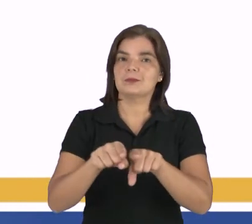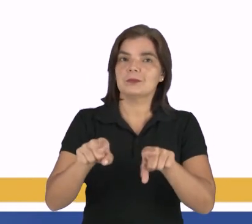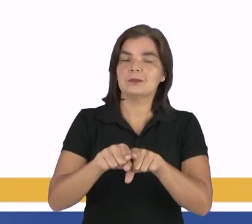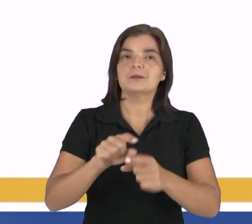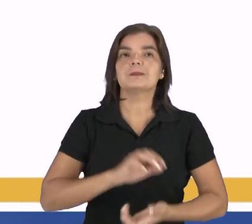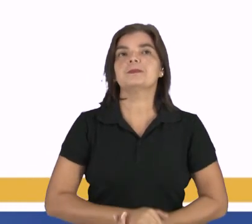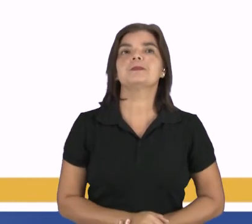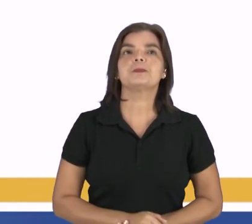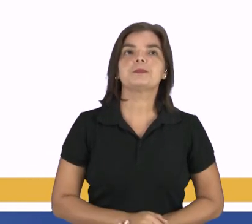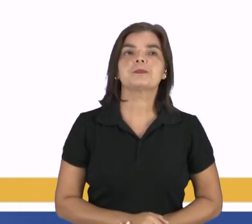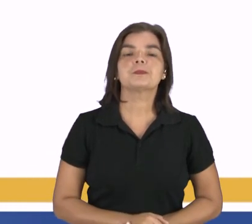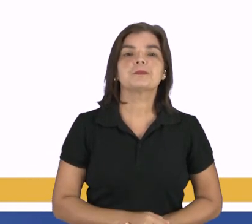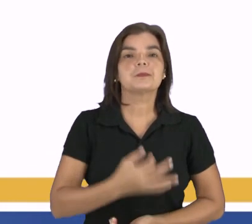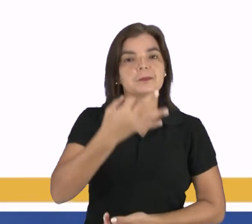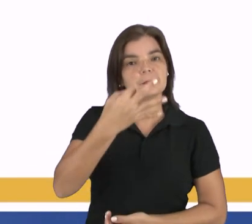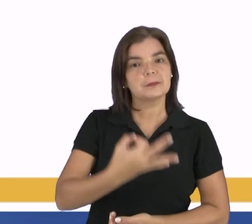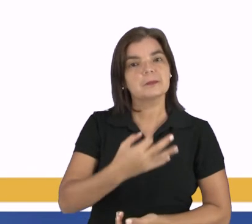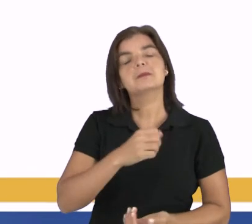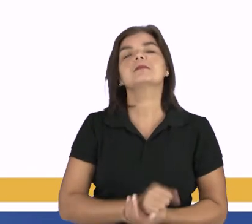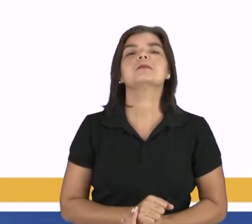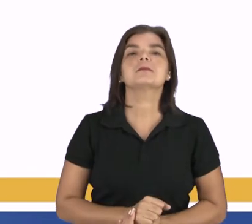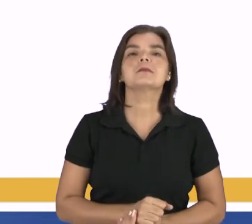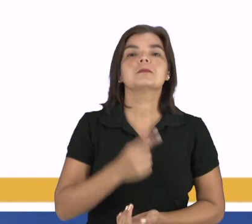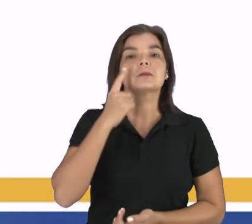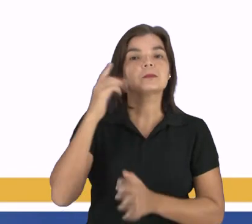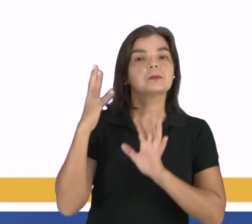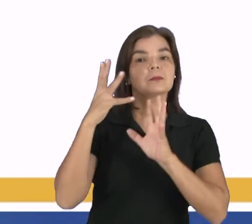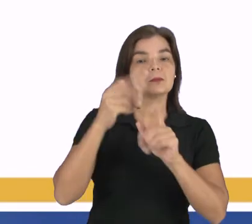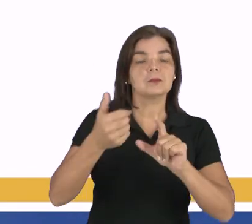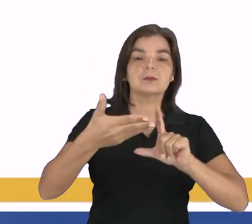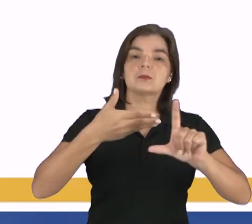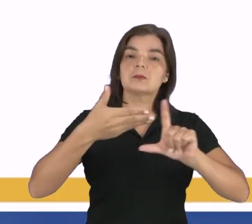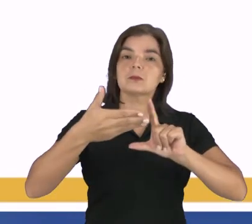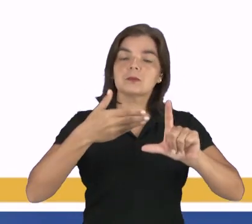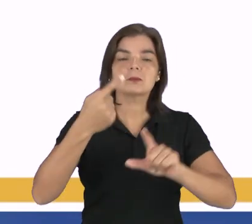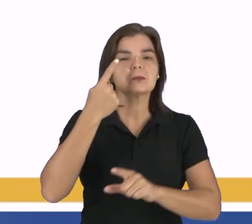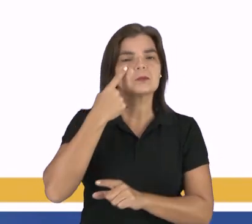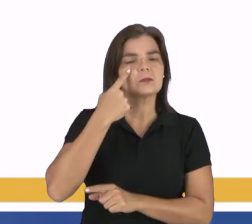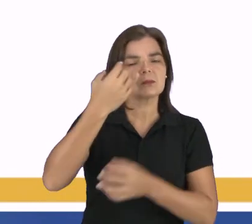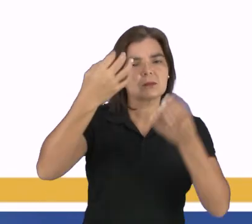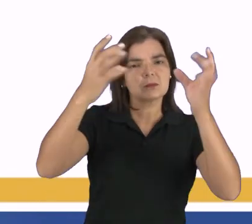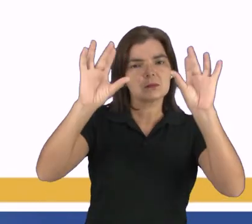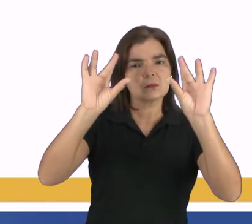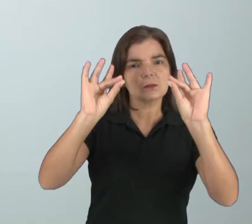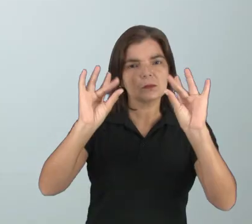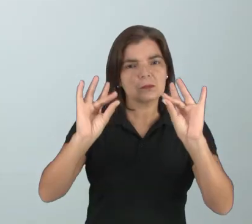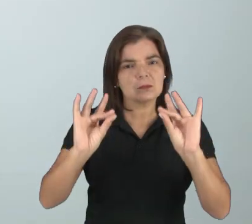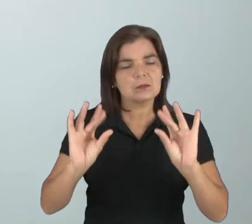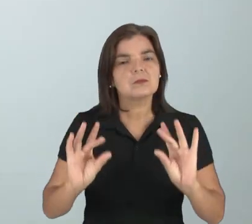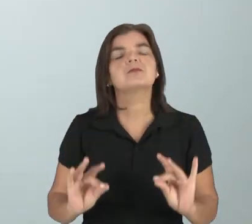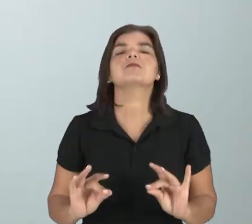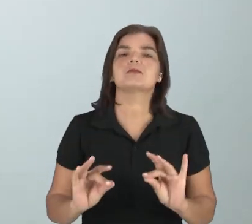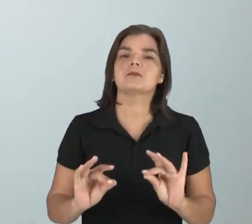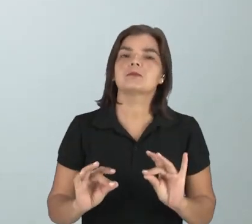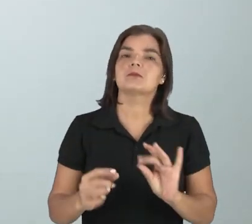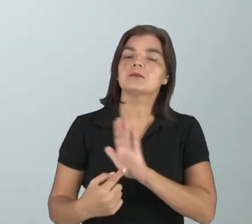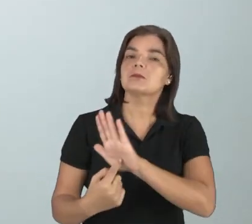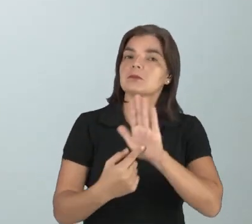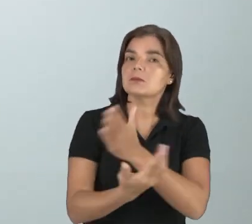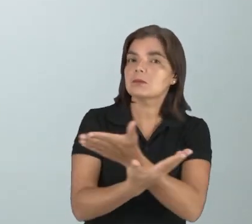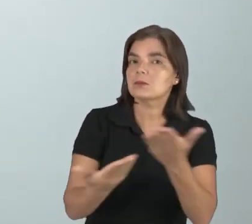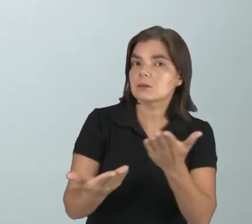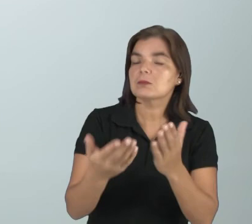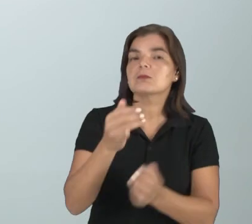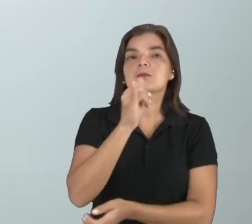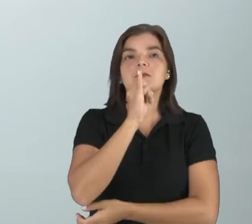outras expressões. Certinho? Retome depois a plataforma, vejam direitinho aqui o que eu coloco para